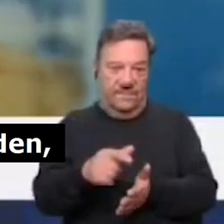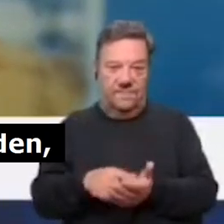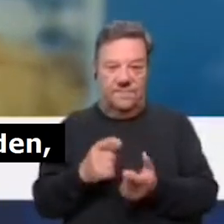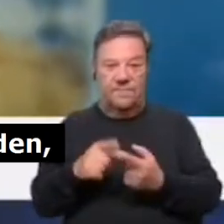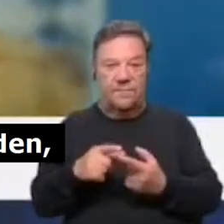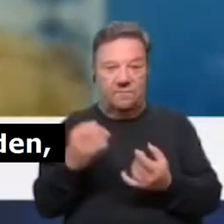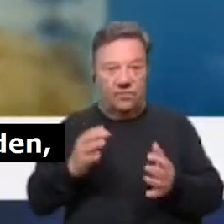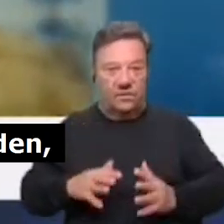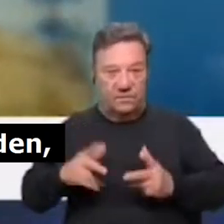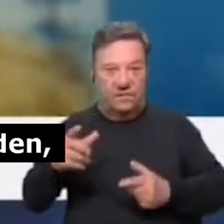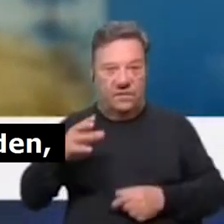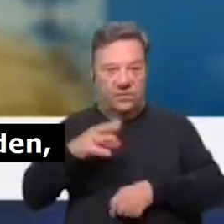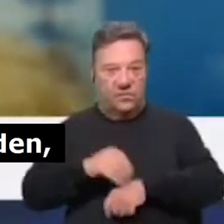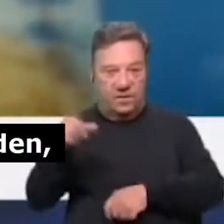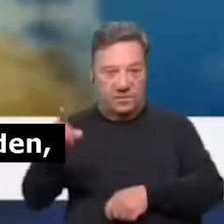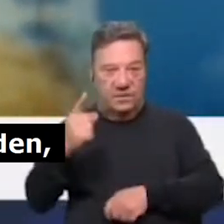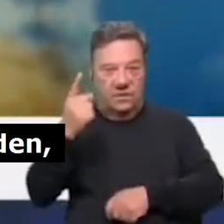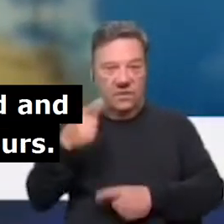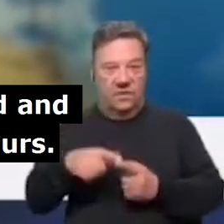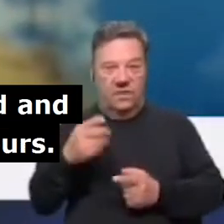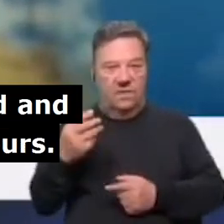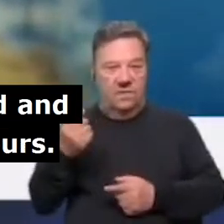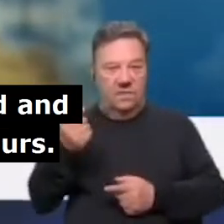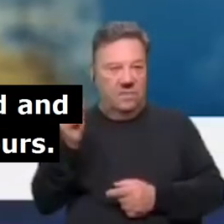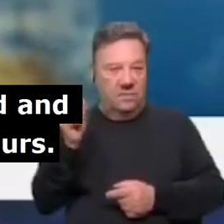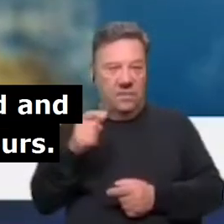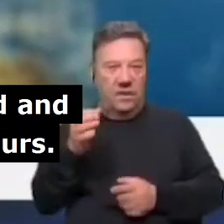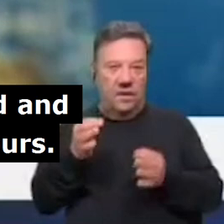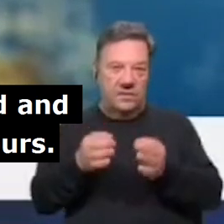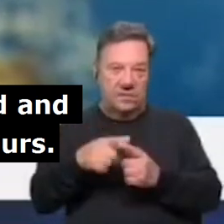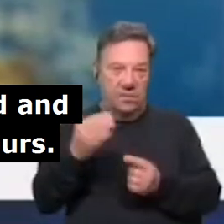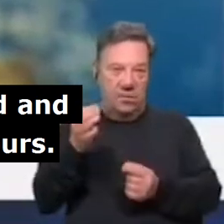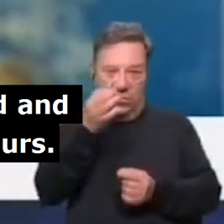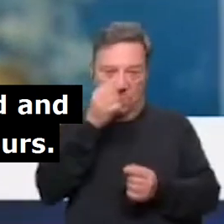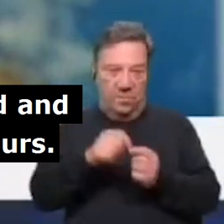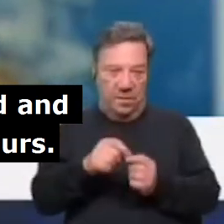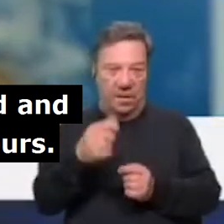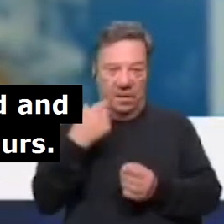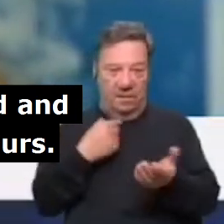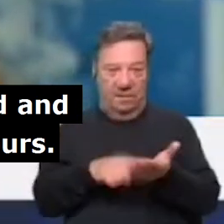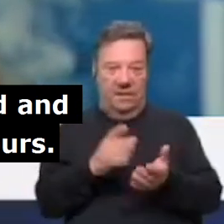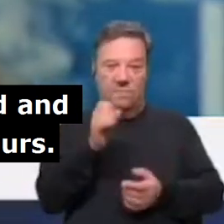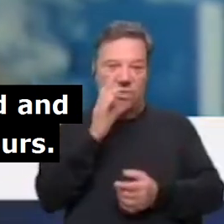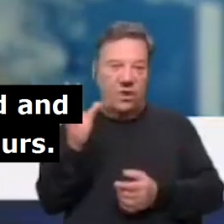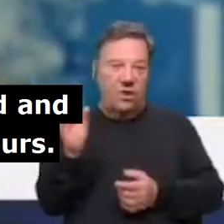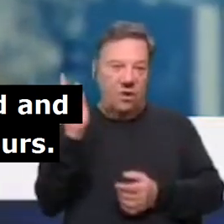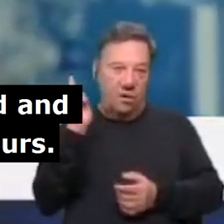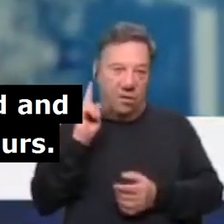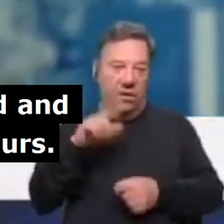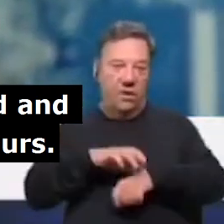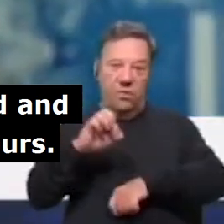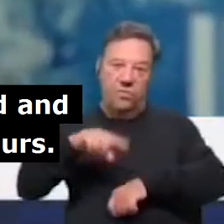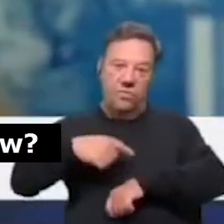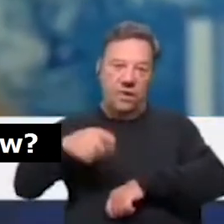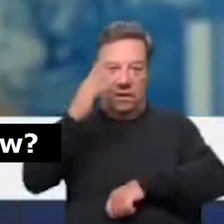um foi desenvolvido na Suécia um um device muito Pequenino que eu até trouxe aqui que tá na mão e que se cola atrás do ouvido que se usa durante 8